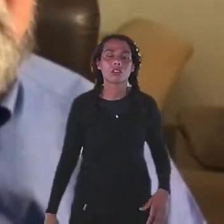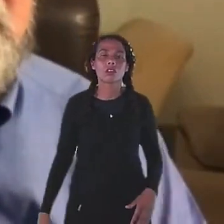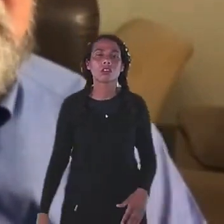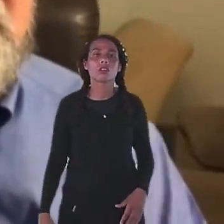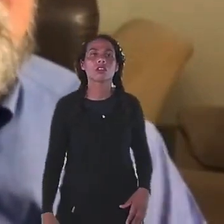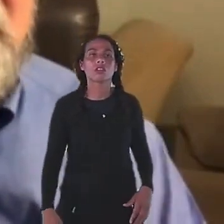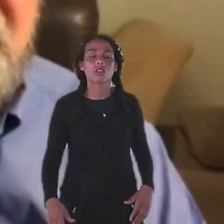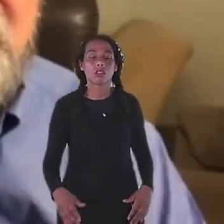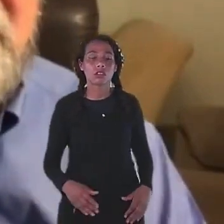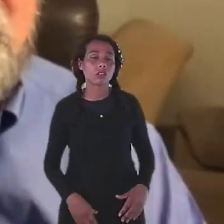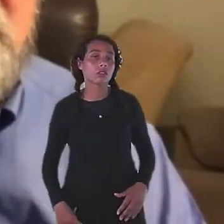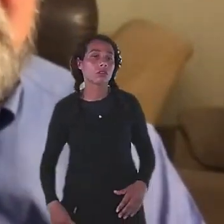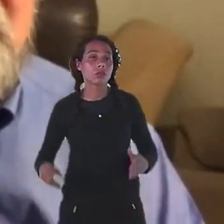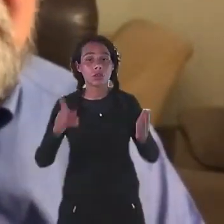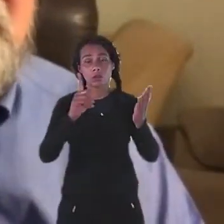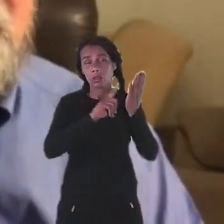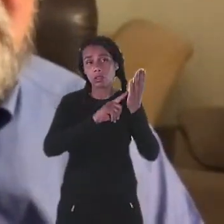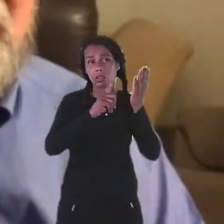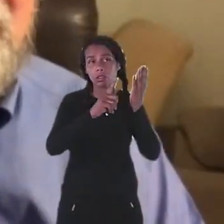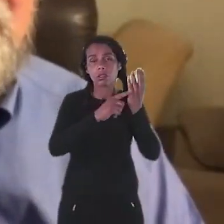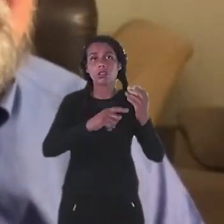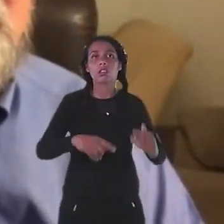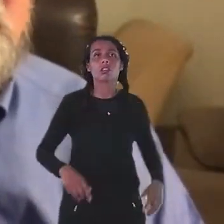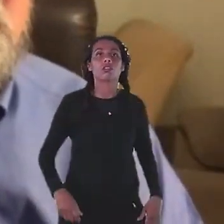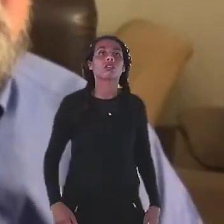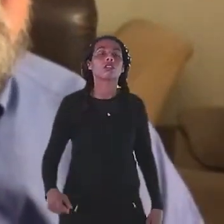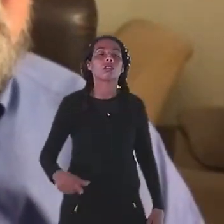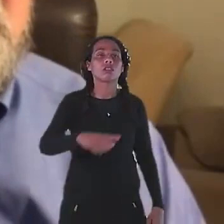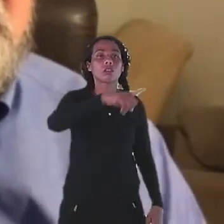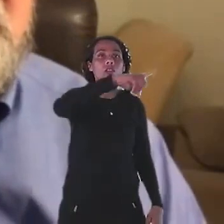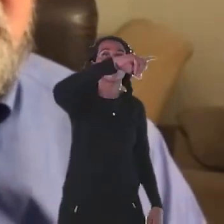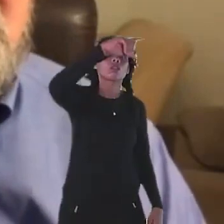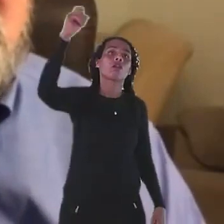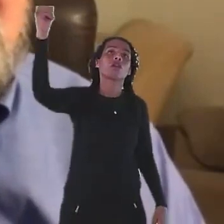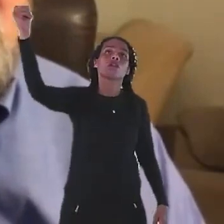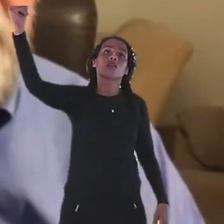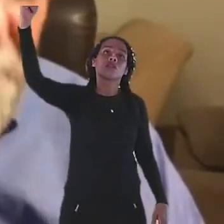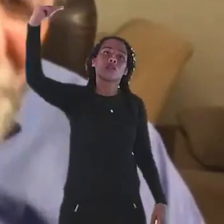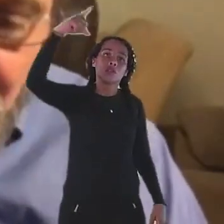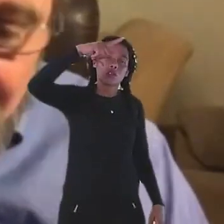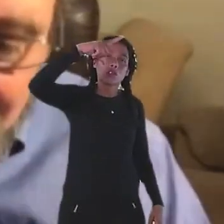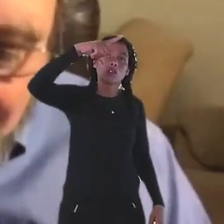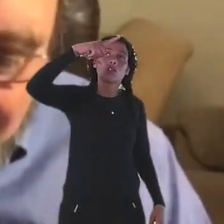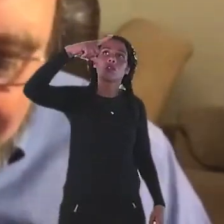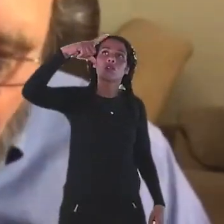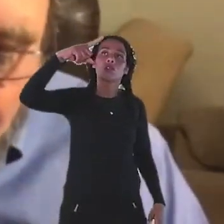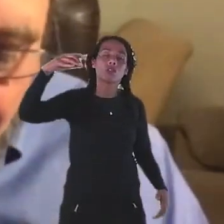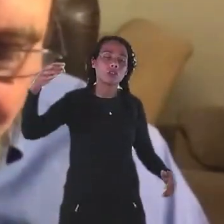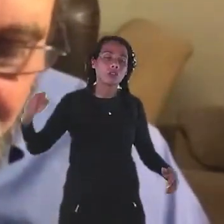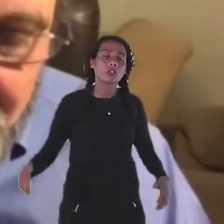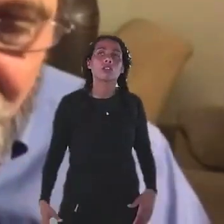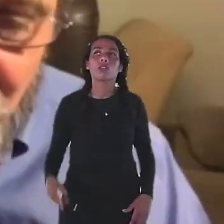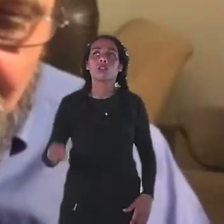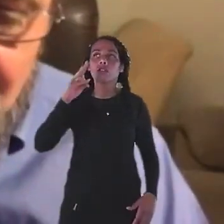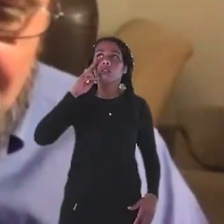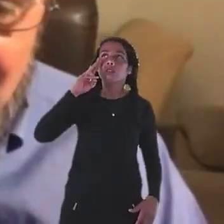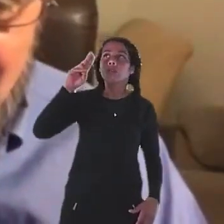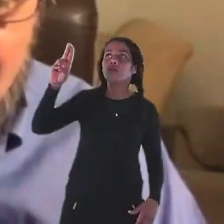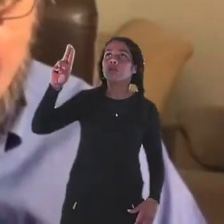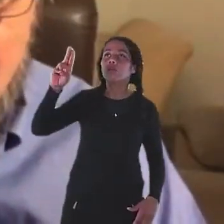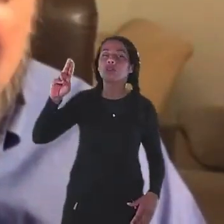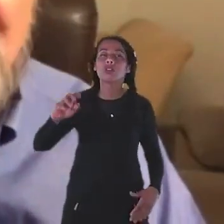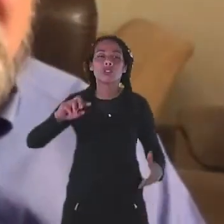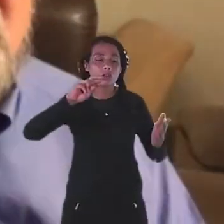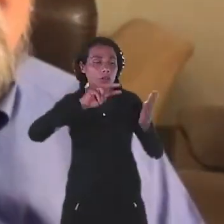Sol em conhecimento, em significado, né? E você falou dessa questão que é maravilhosa,